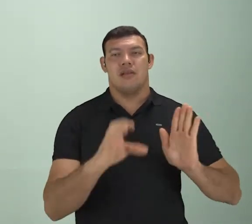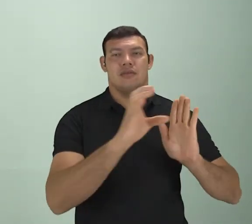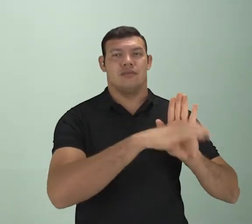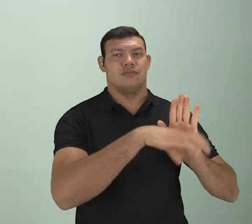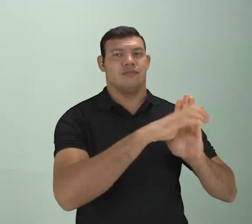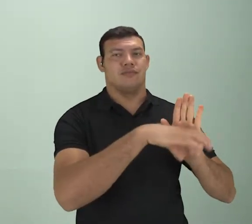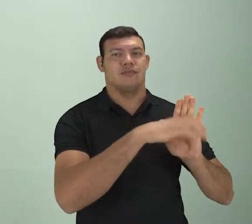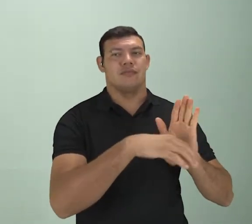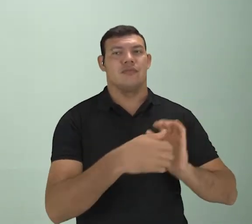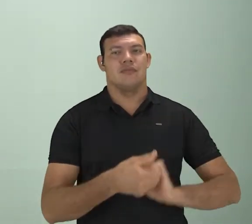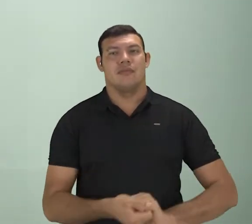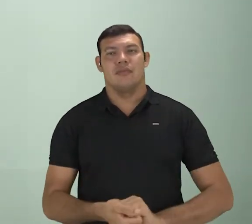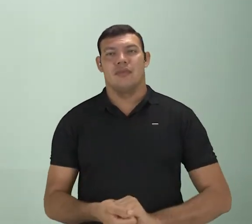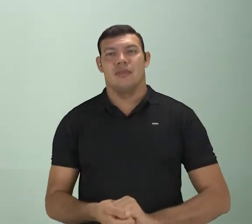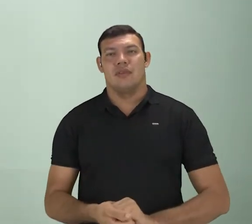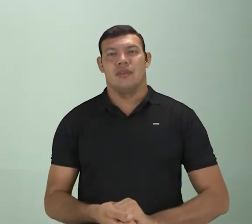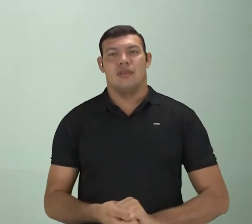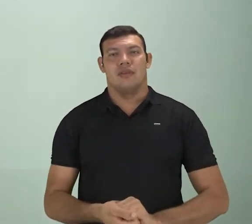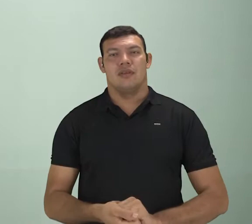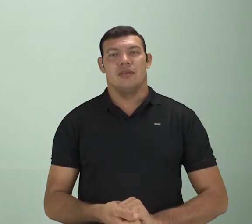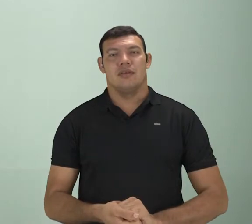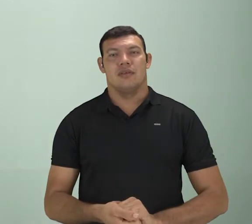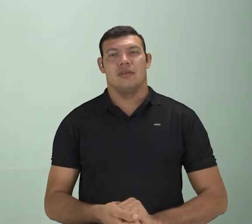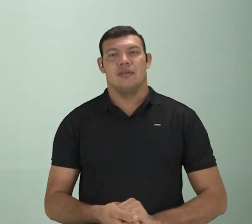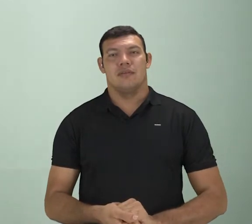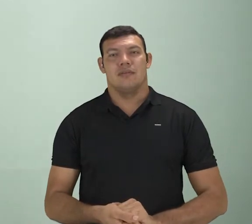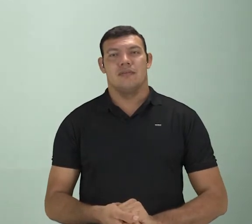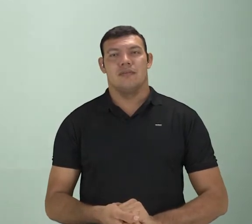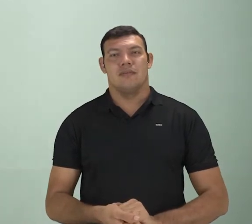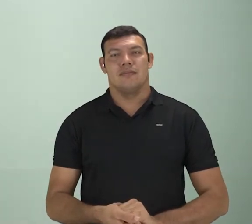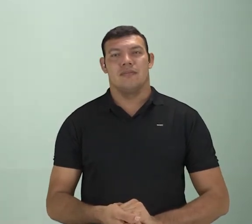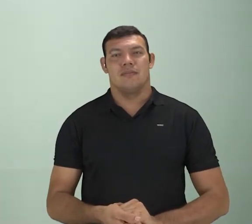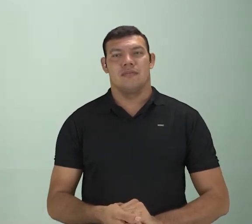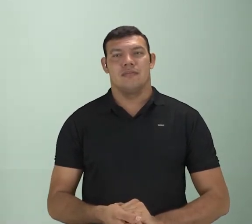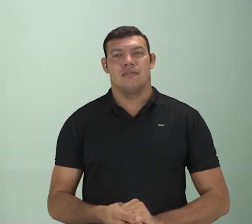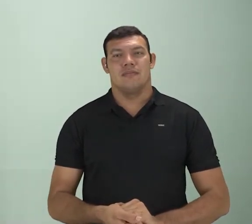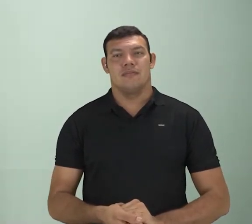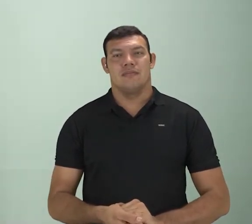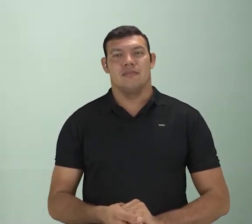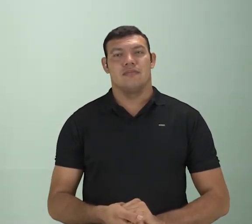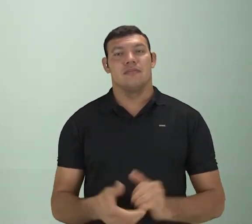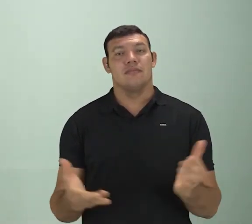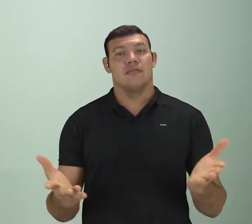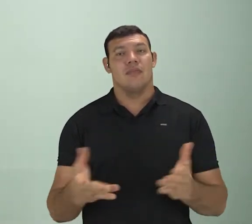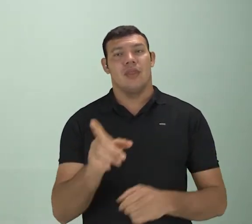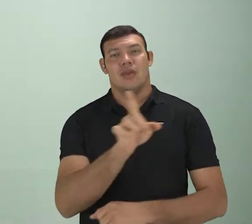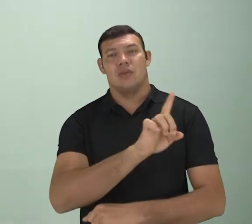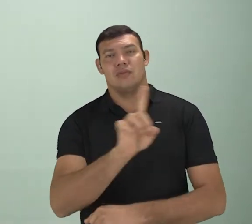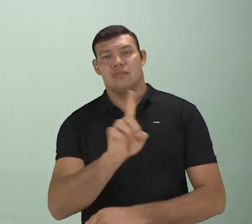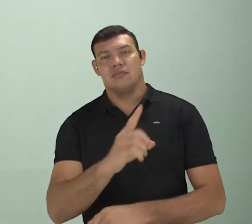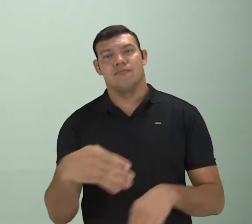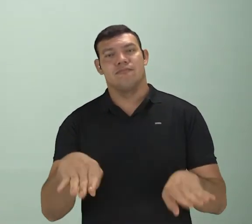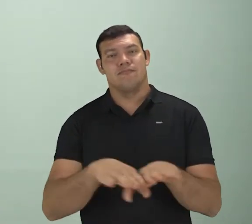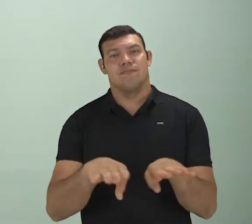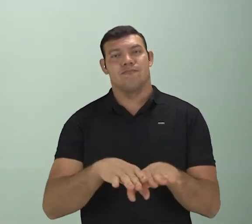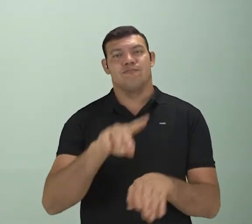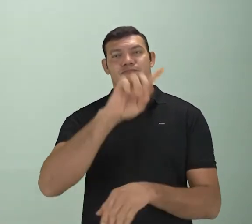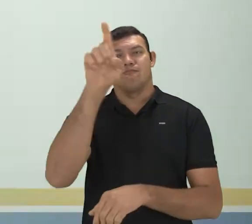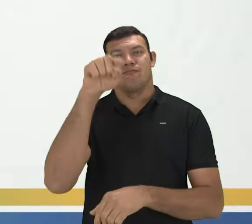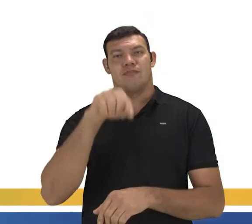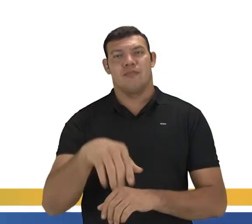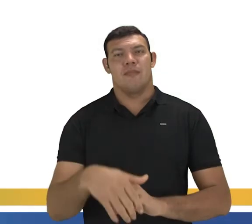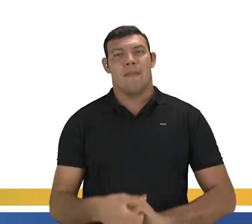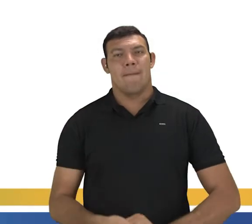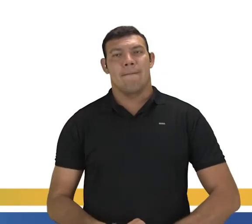vamos entrar agora nas formas negativa e depois interrogativa tudo bem então vamos